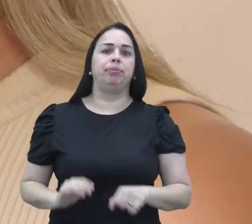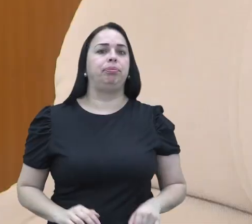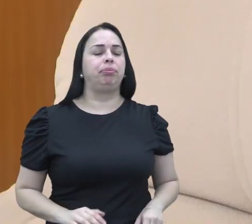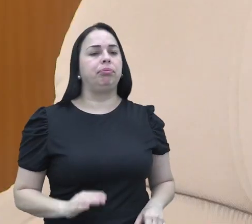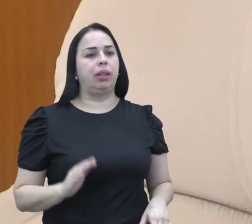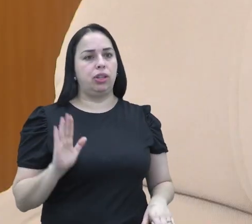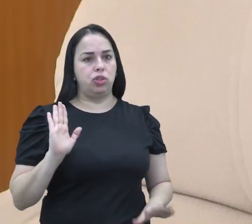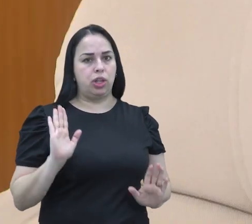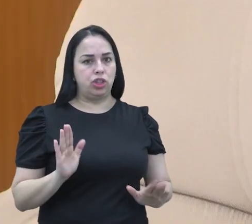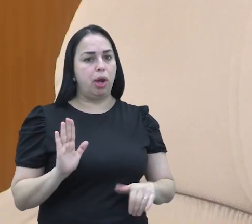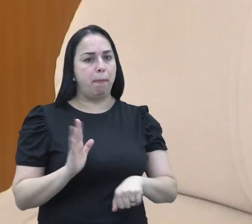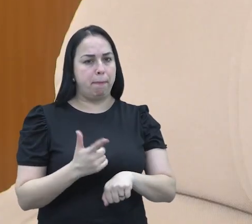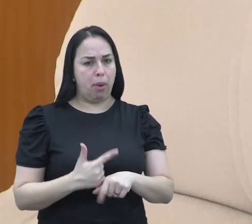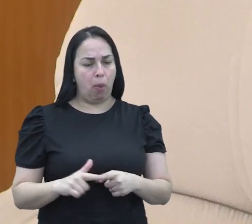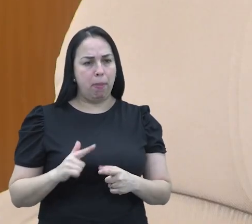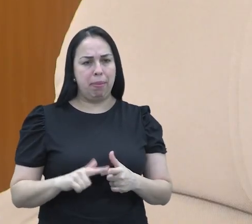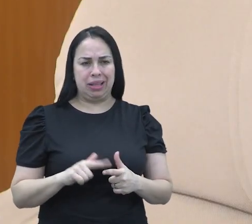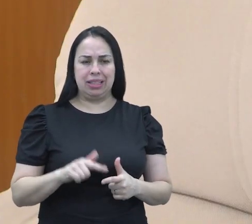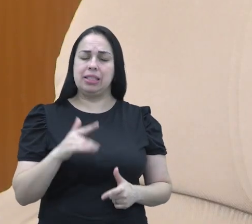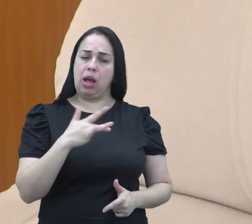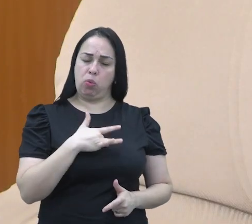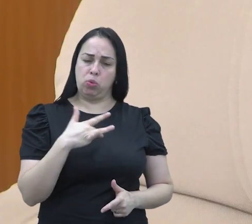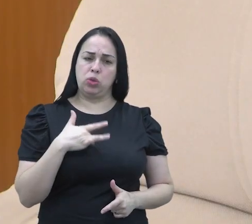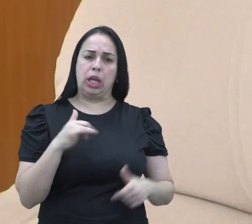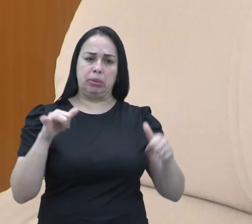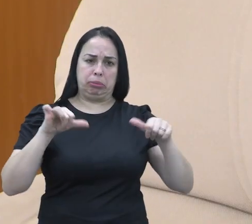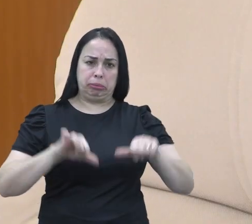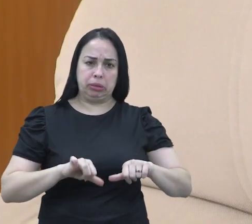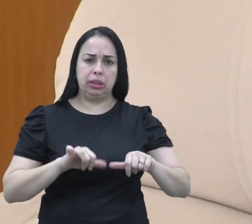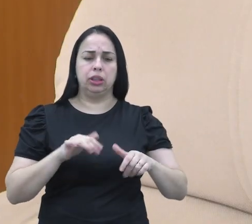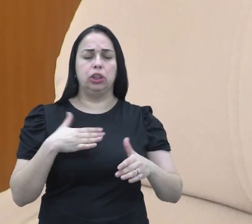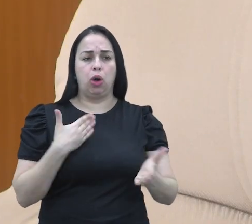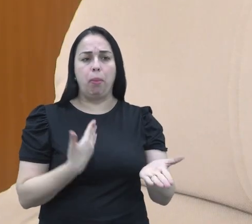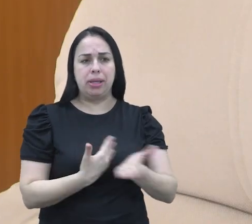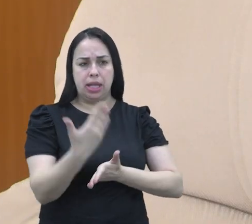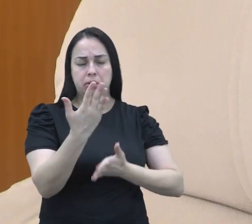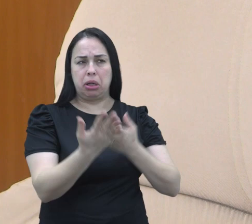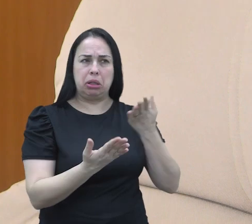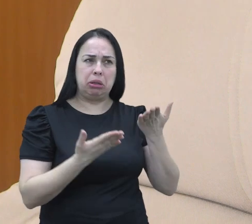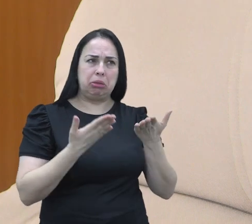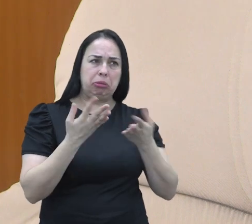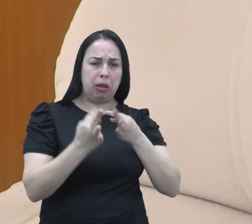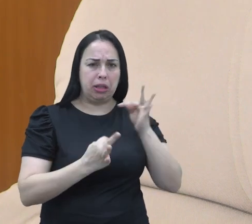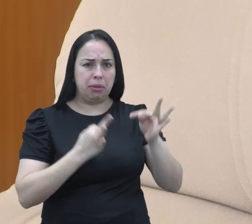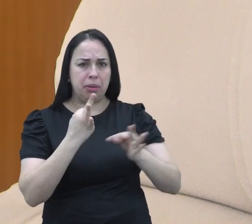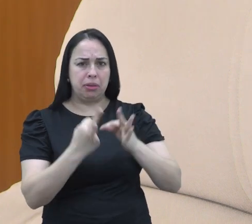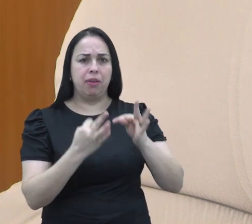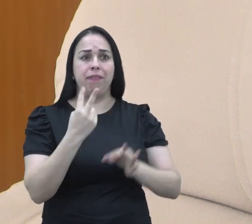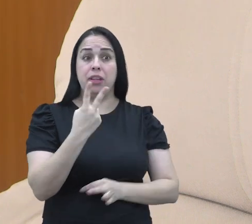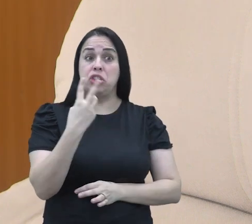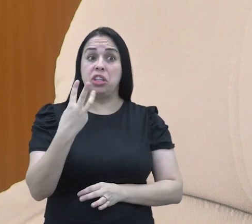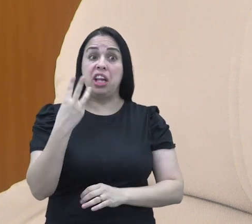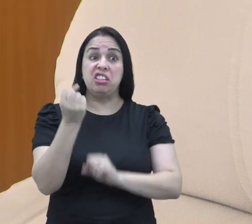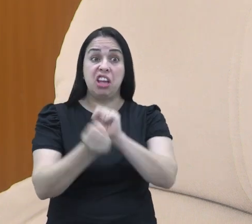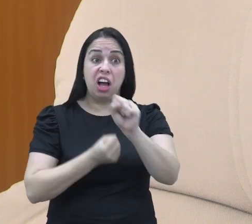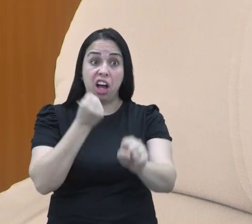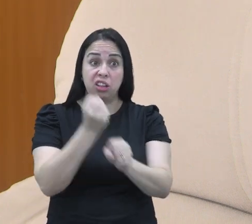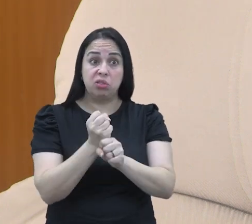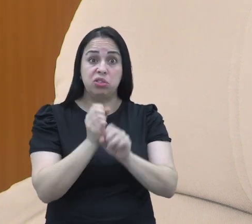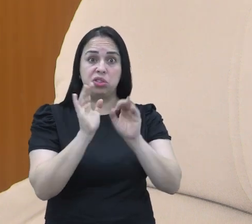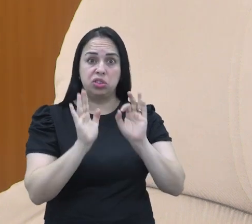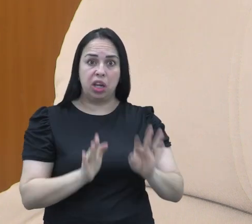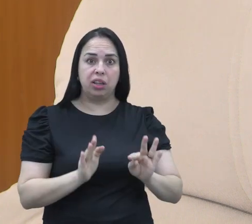doenças. Já tinha um problema de saúde, né, que eu estava tratando há mais de 23